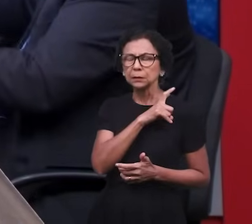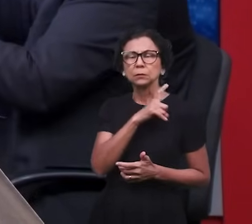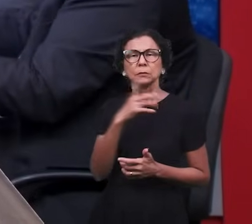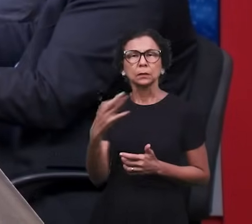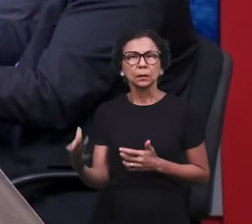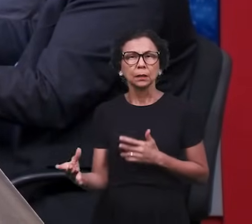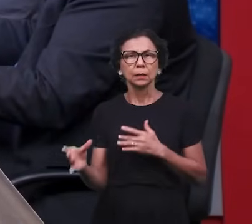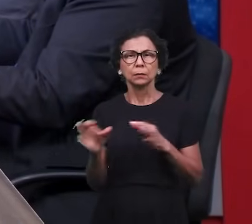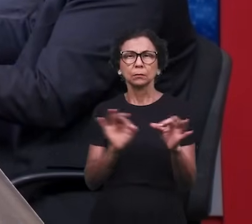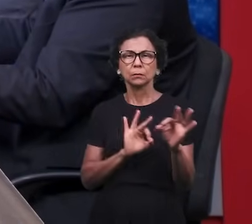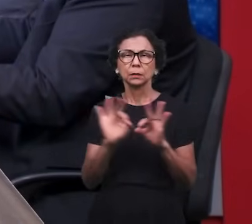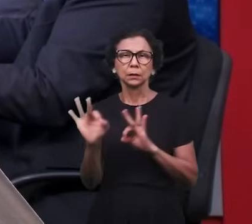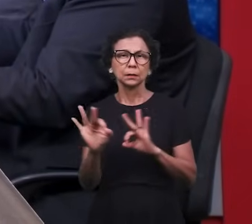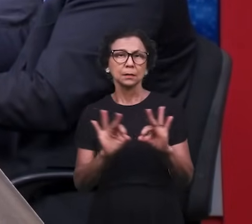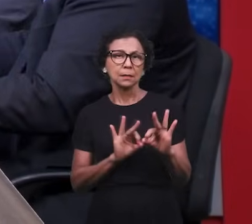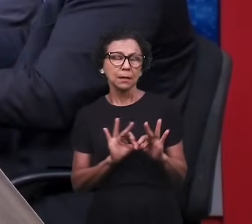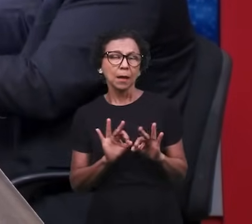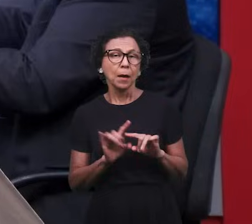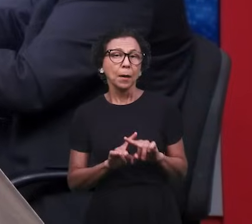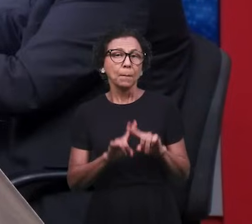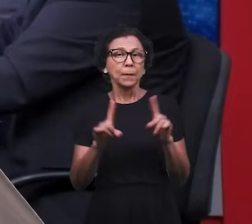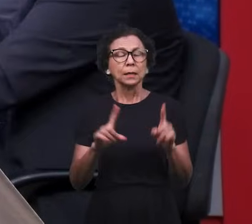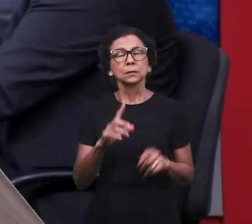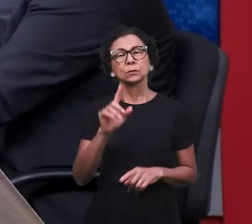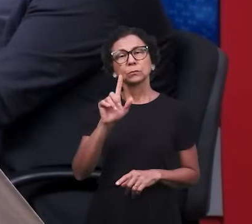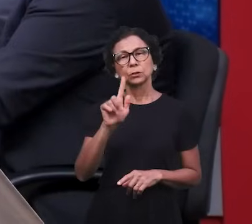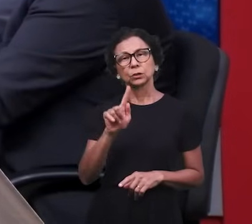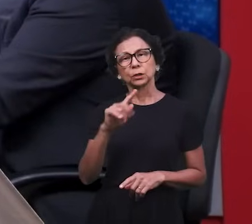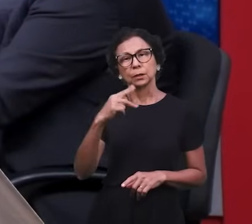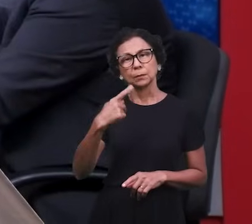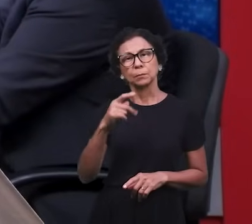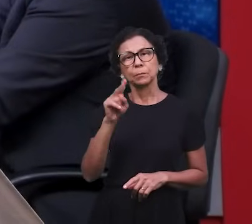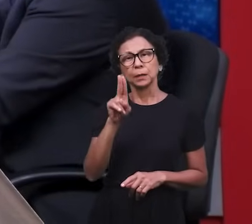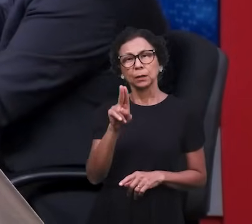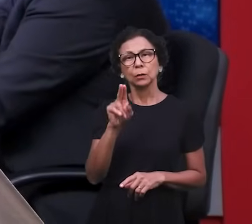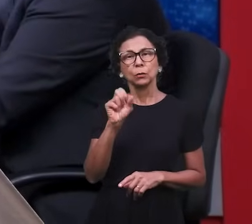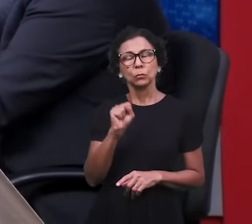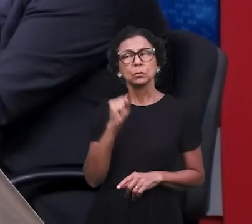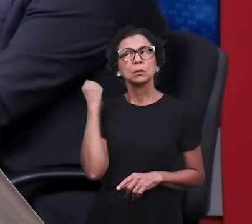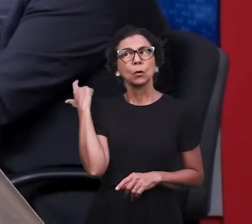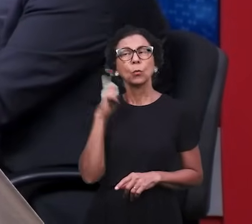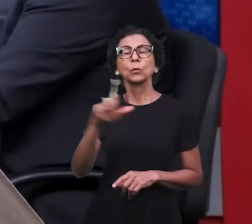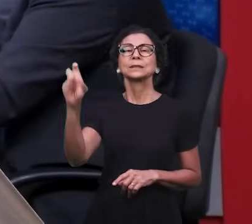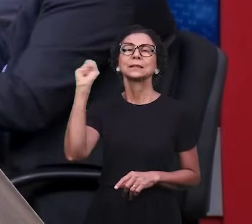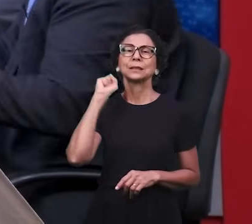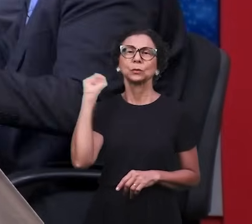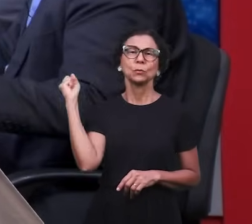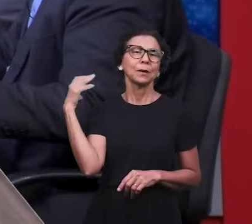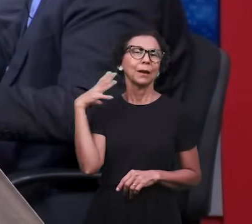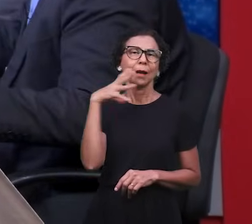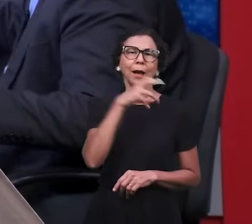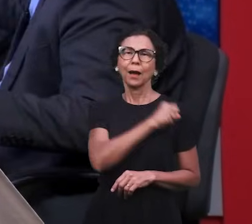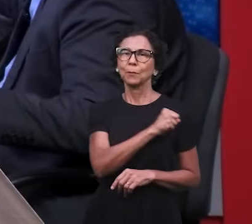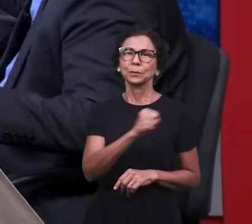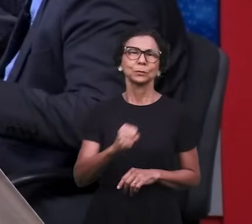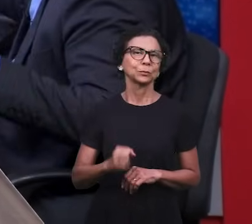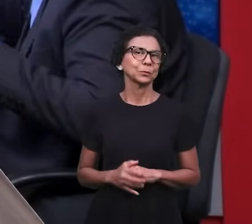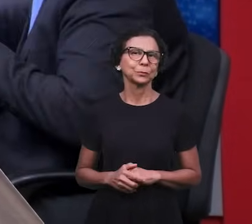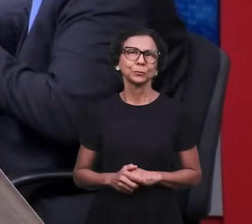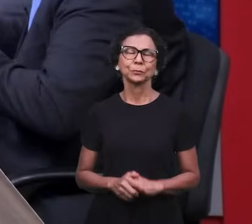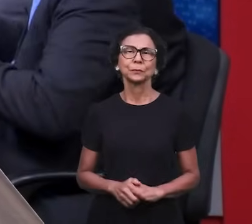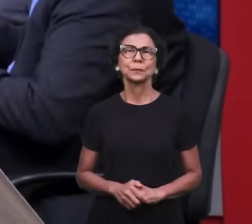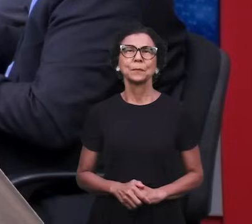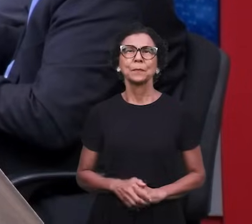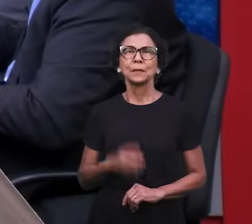pela quantidade, mas que com a GPU se conseguiu processar com bastante agilidade. E aí, reparem aqui